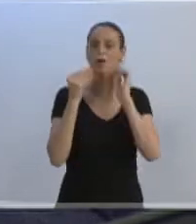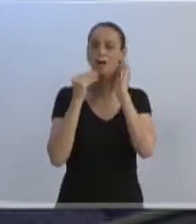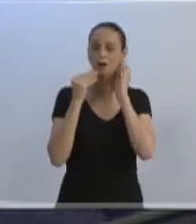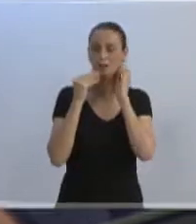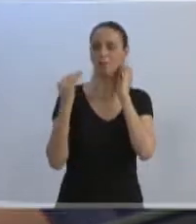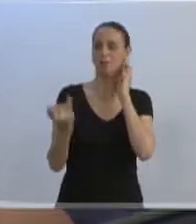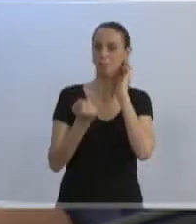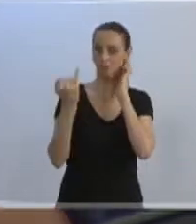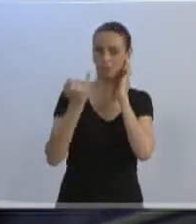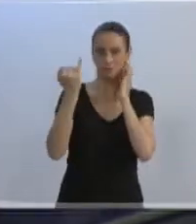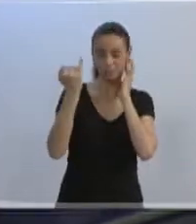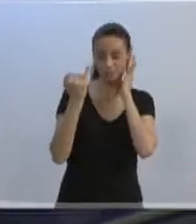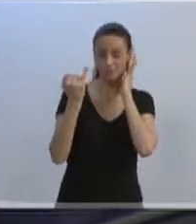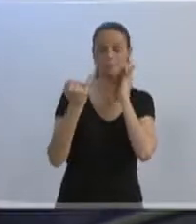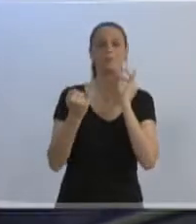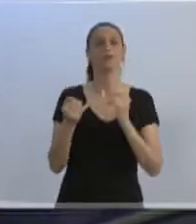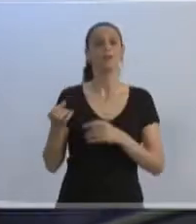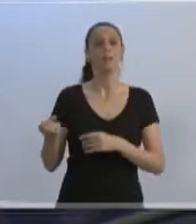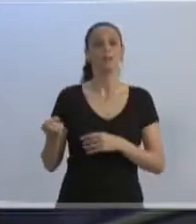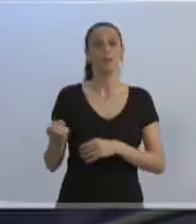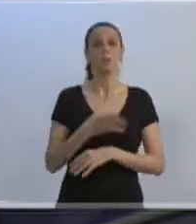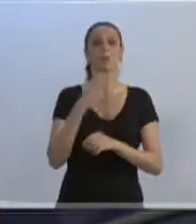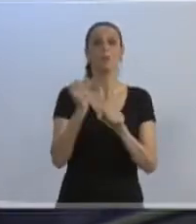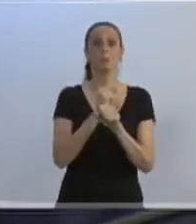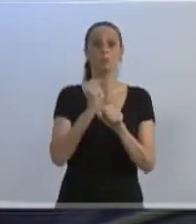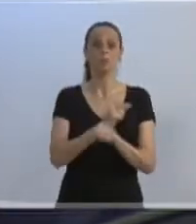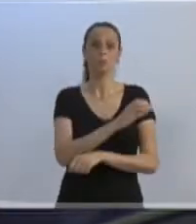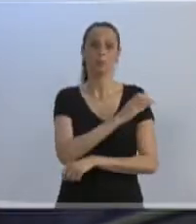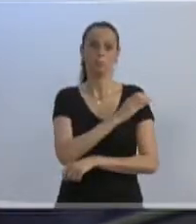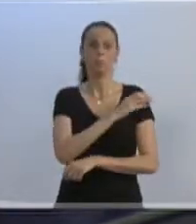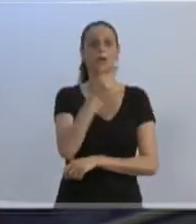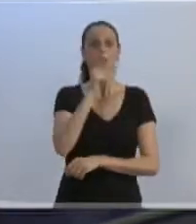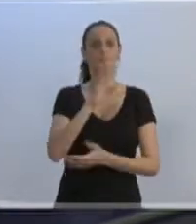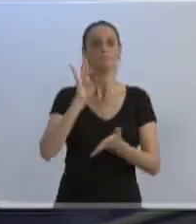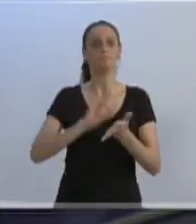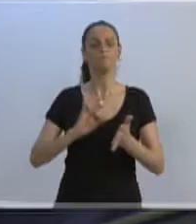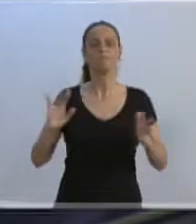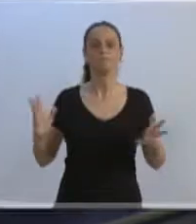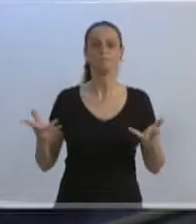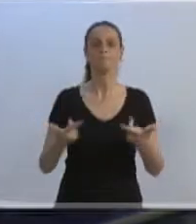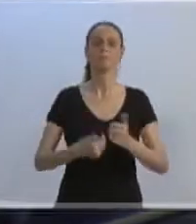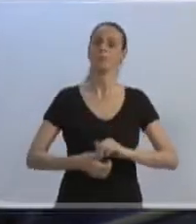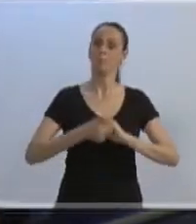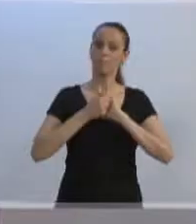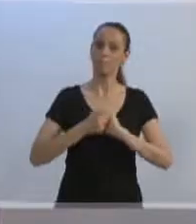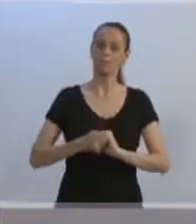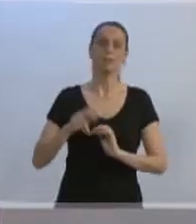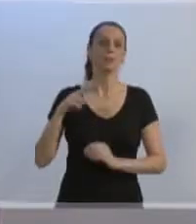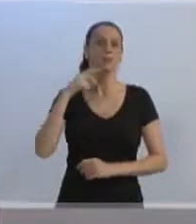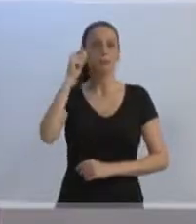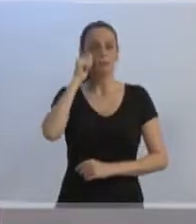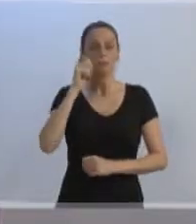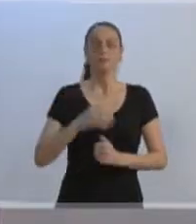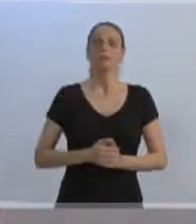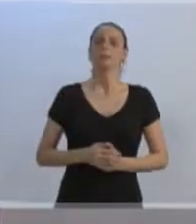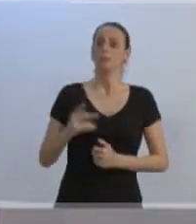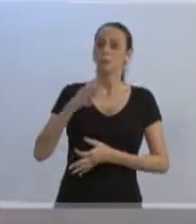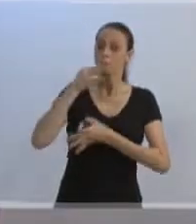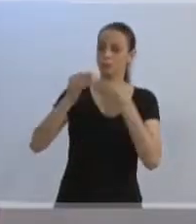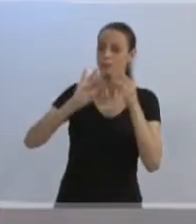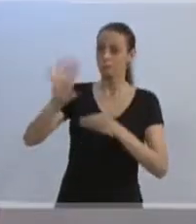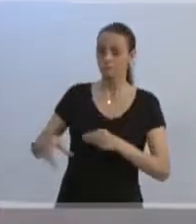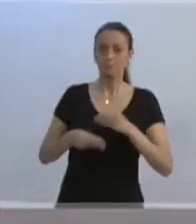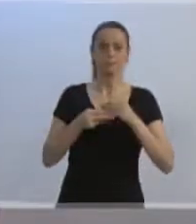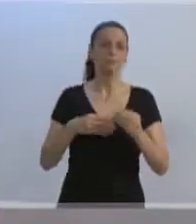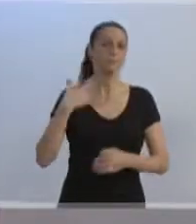importante a abertura de novas vagas para efetivamente garantir o acesso a todos parabéns vereador - inclua sua fala ao meu pronunciamento